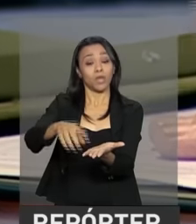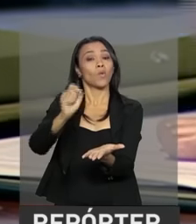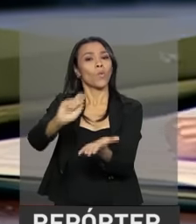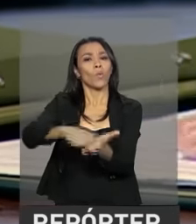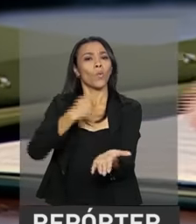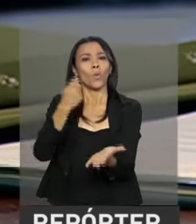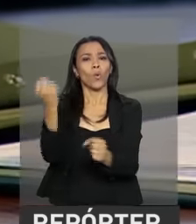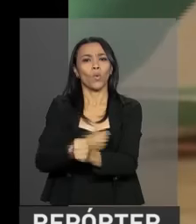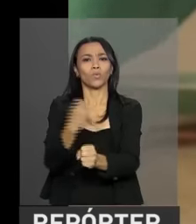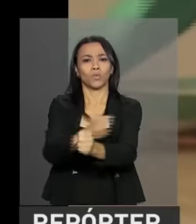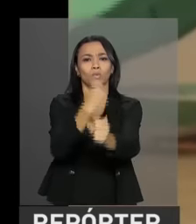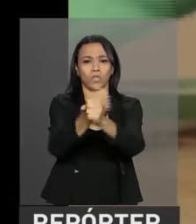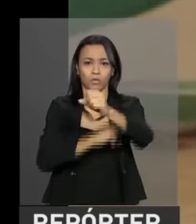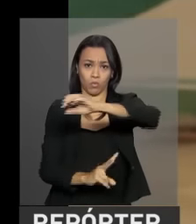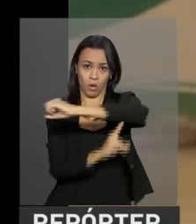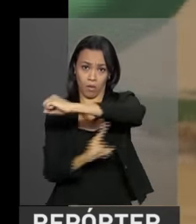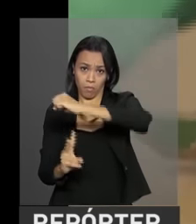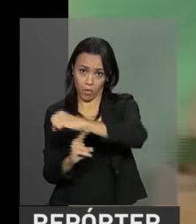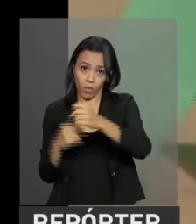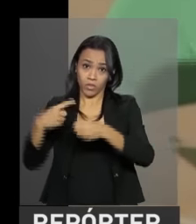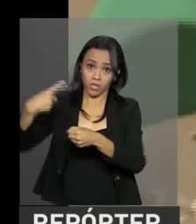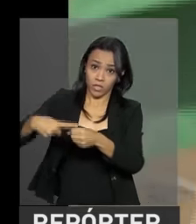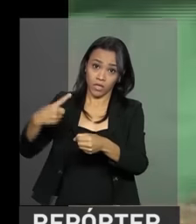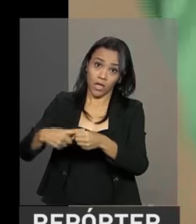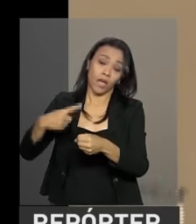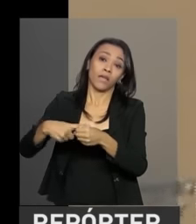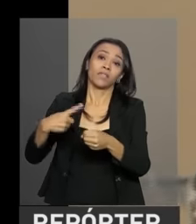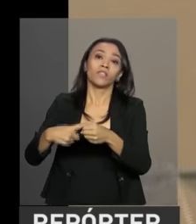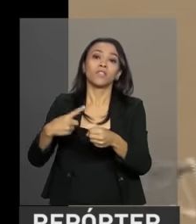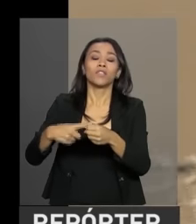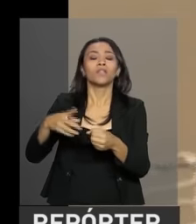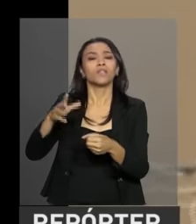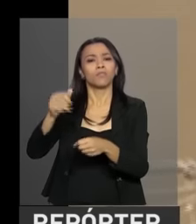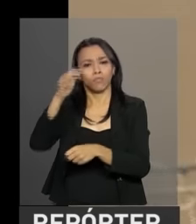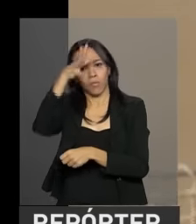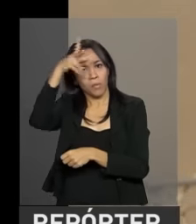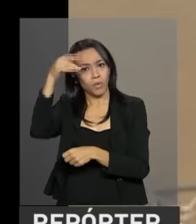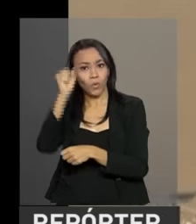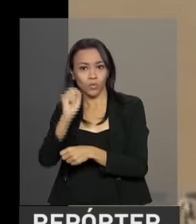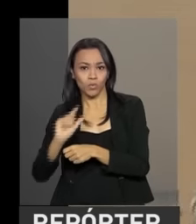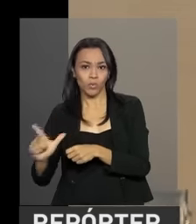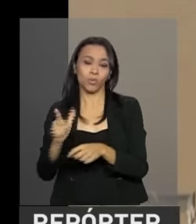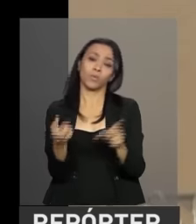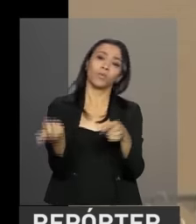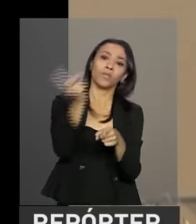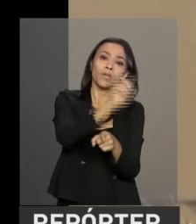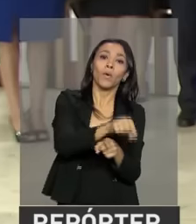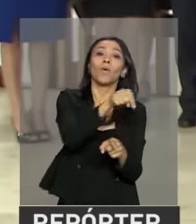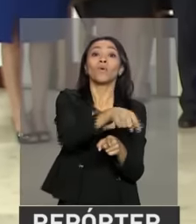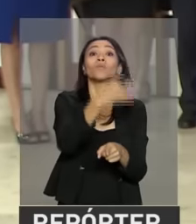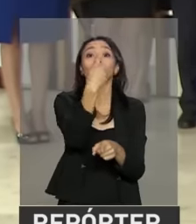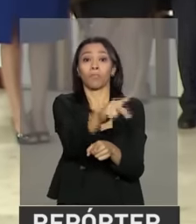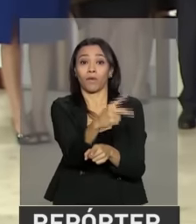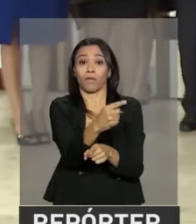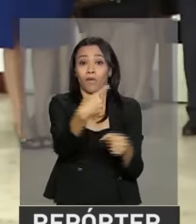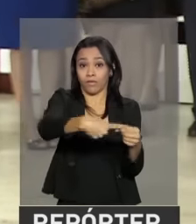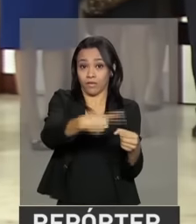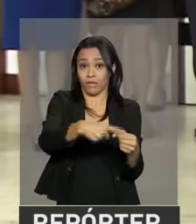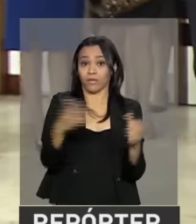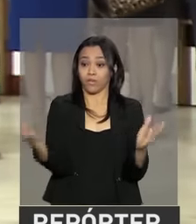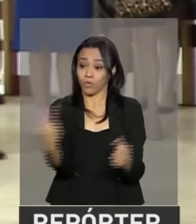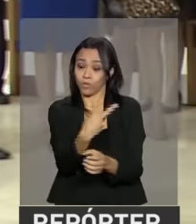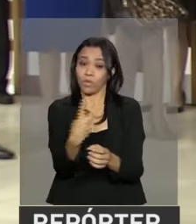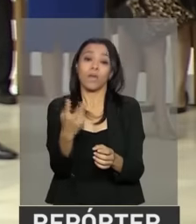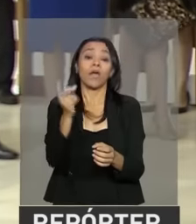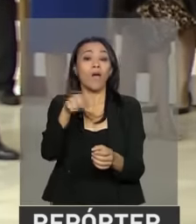internacional sobre o Rio Paraguai, entre as cidades de Porto Murtinho, no Mato Grosso do Sul, e Carmelo Peralta, no Paraguai. Segundo os